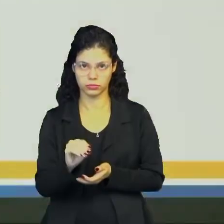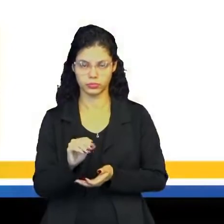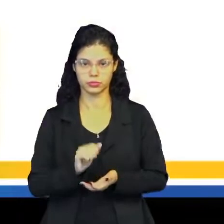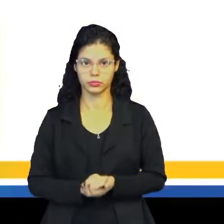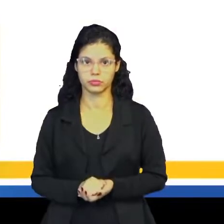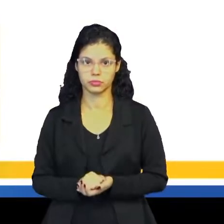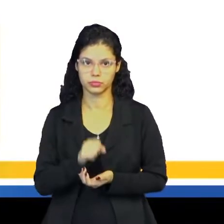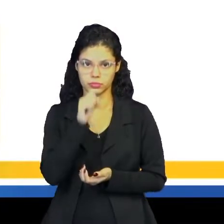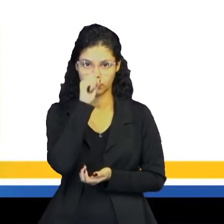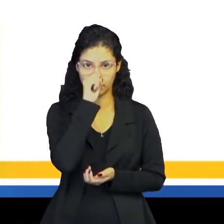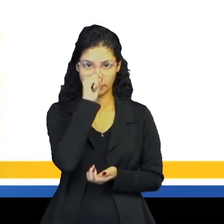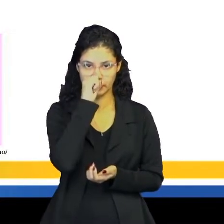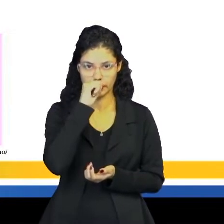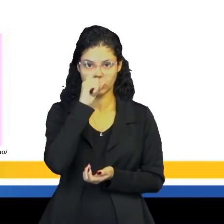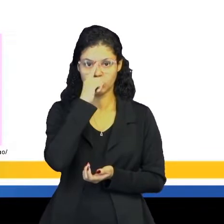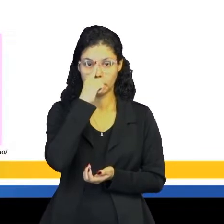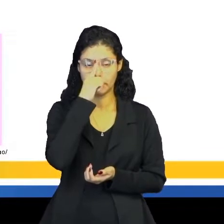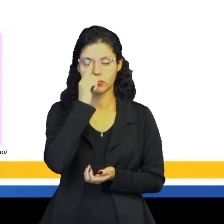menstruação.